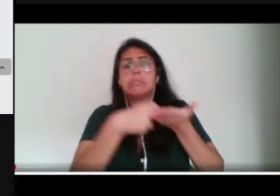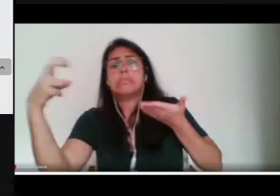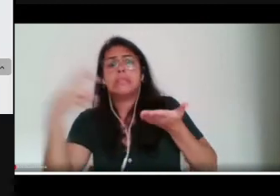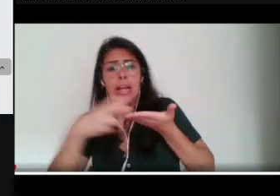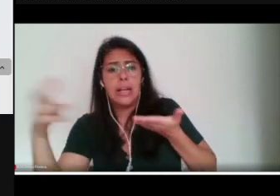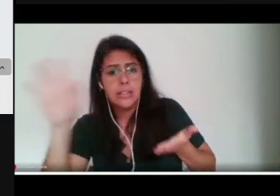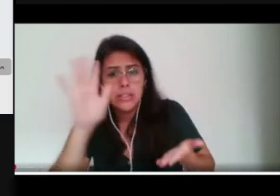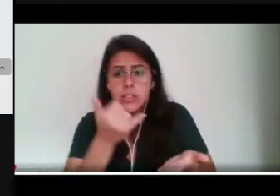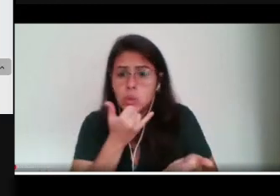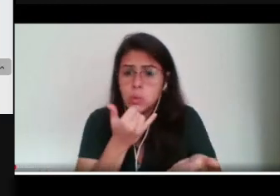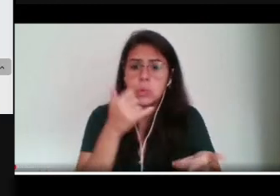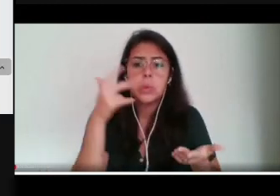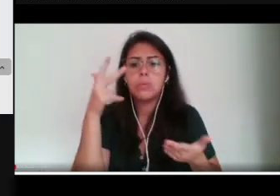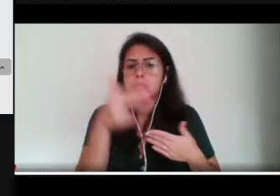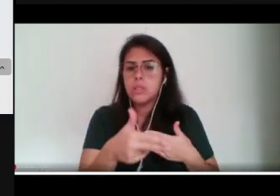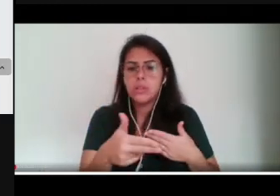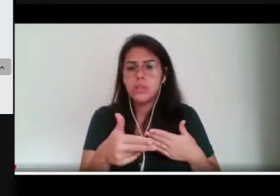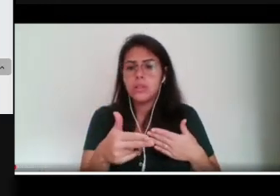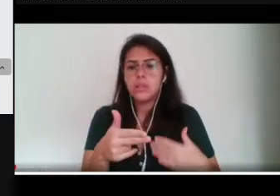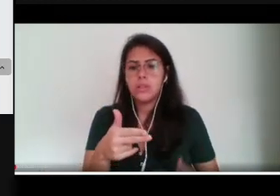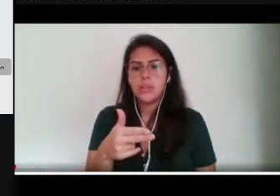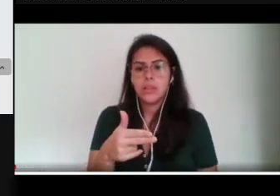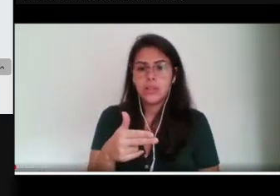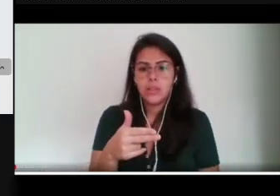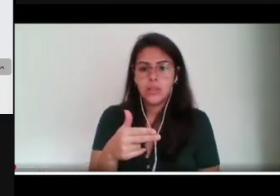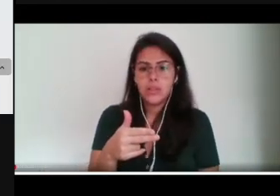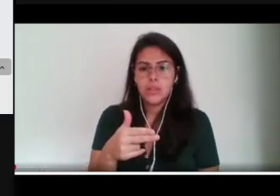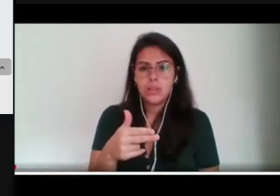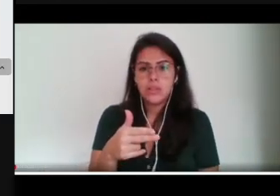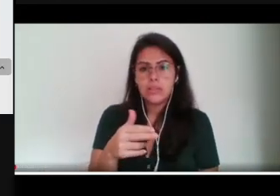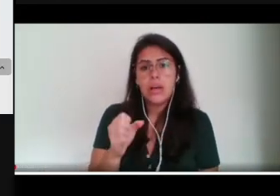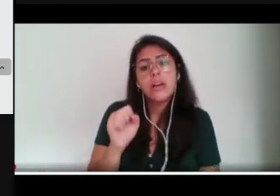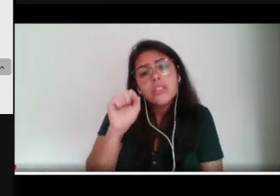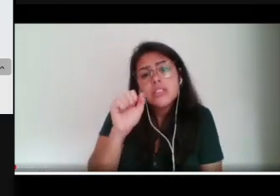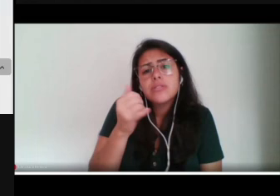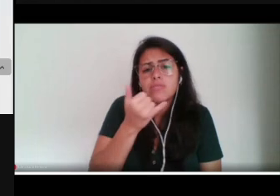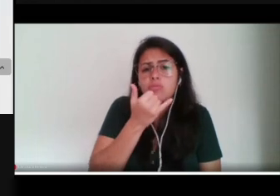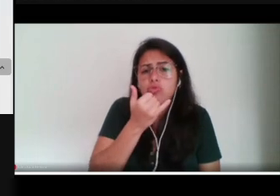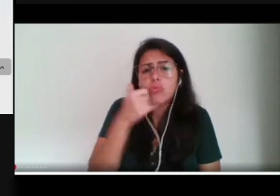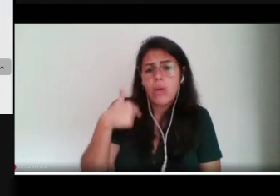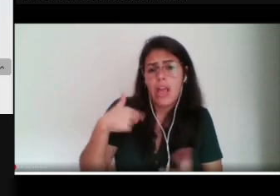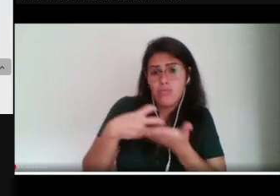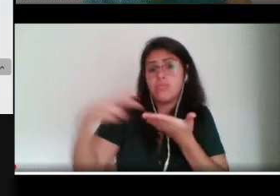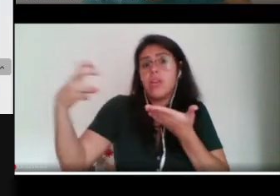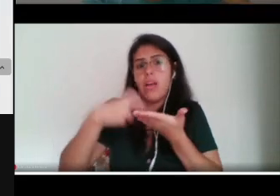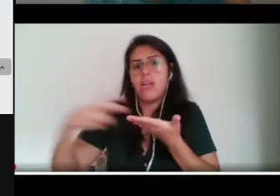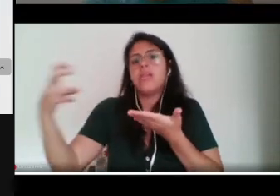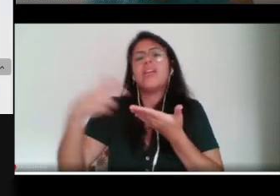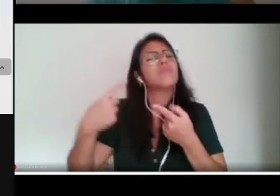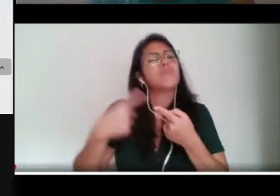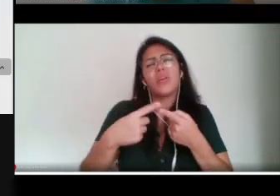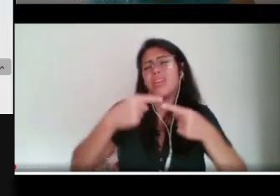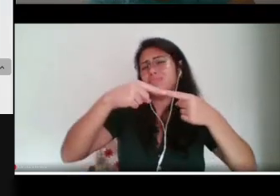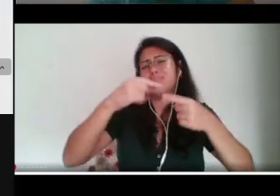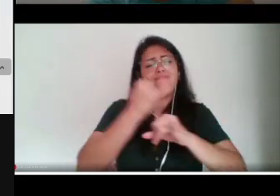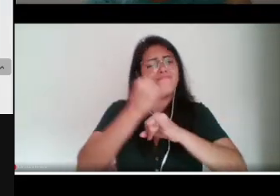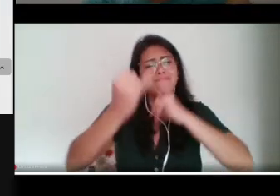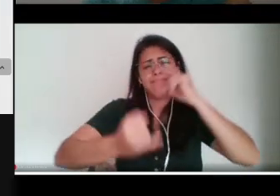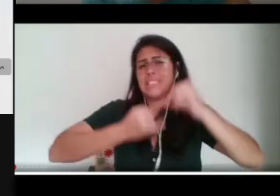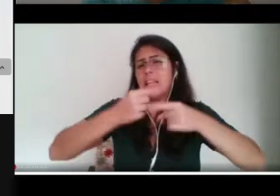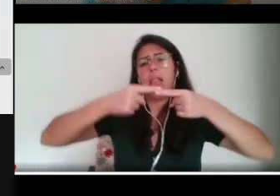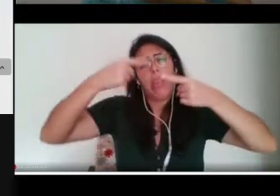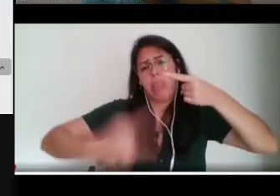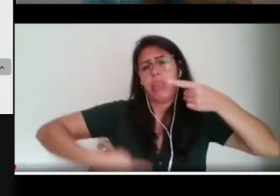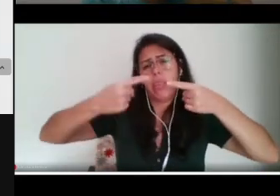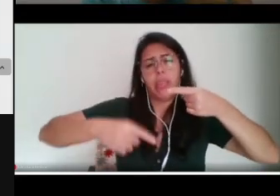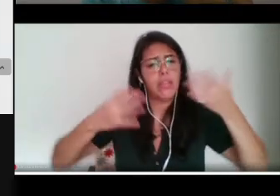a conexão da minha internet aqui caiu do computador. Aí eu tô acessando pelo celular aqui. Ô, Luiz, não se preocupa com isso. Não